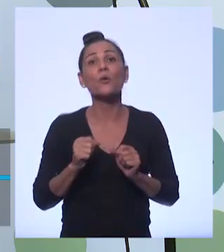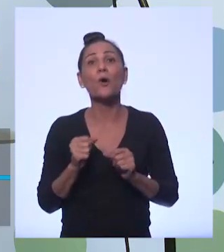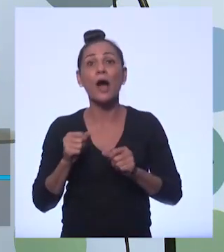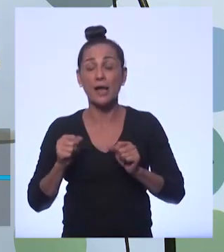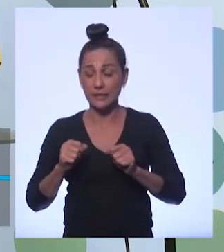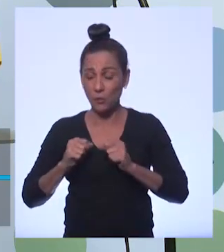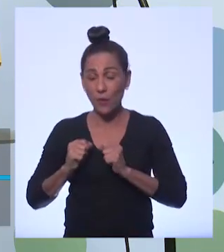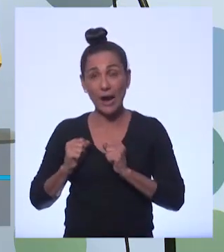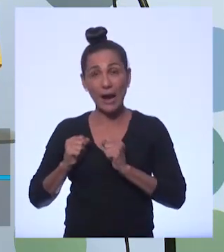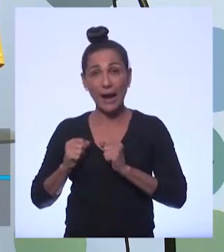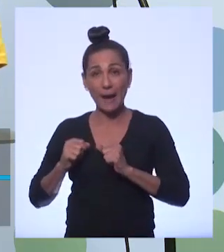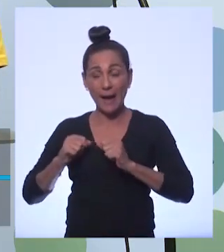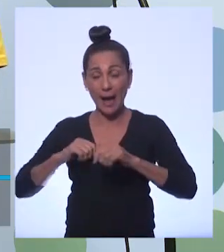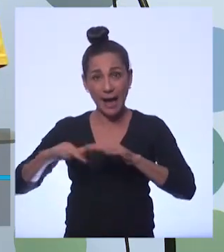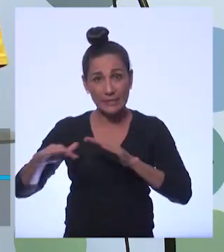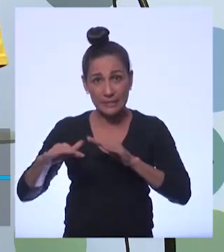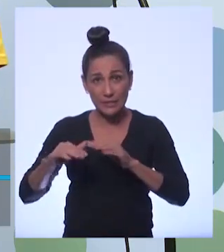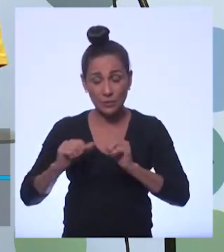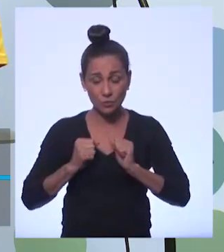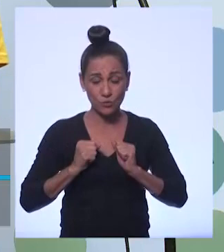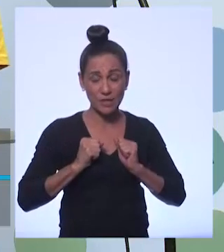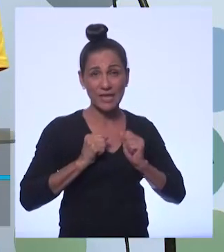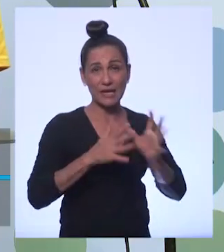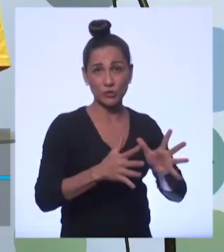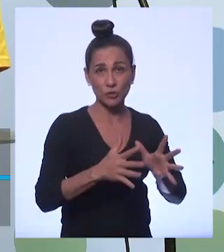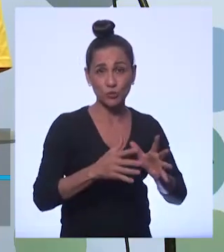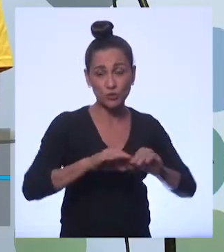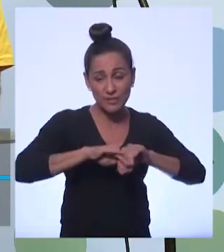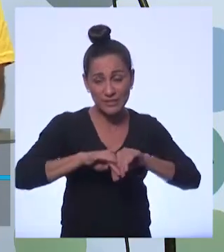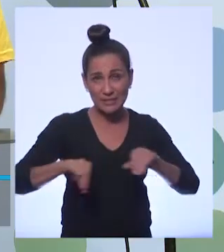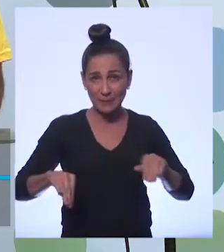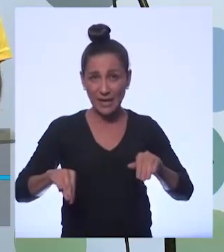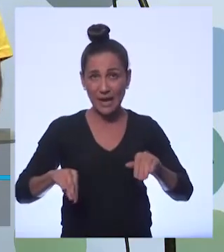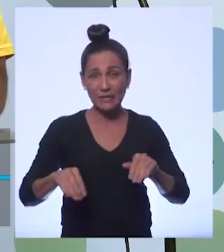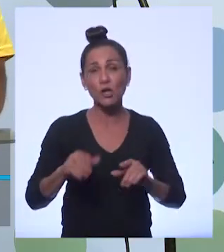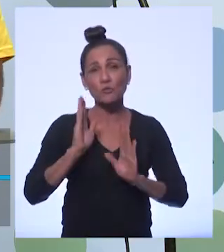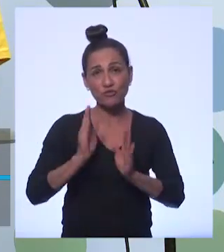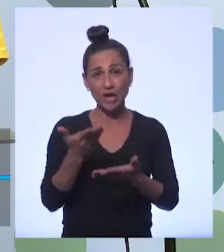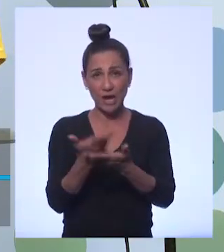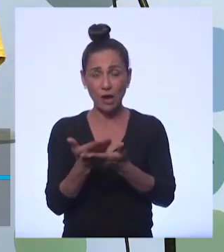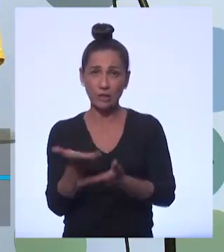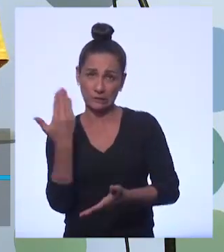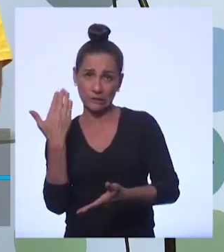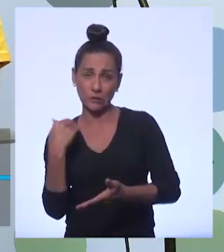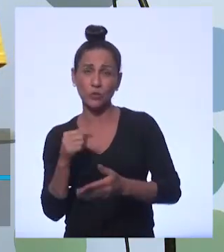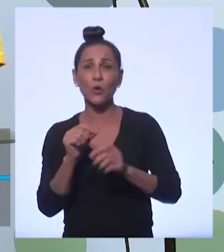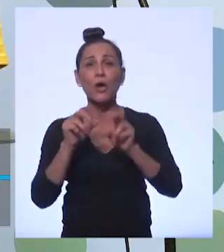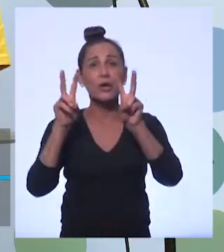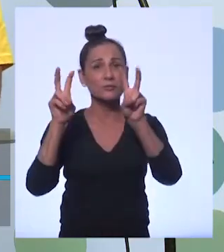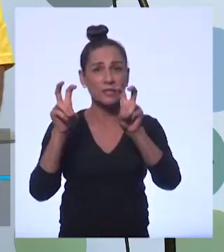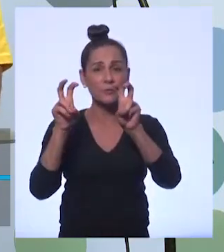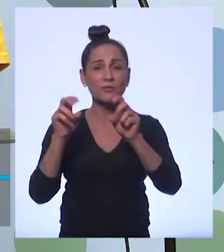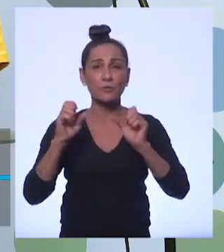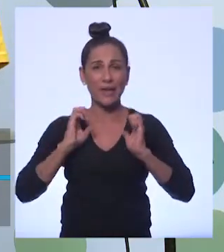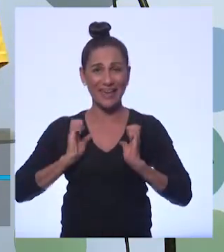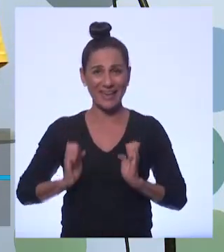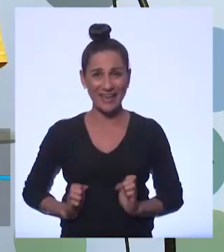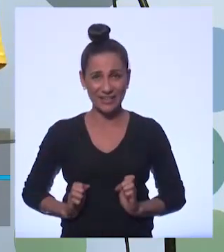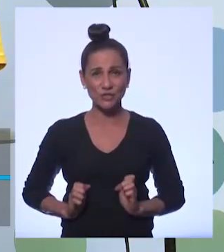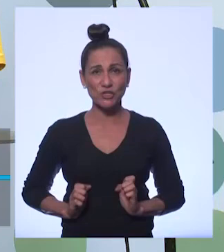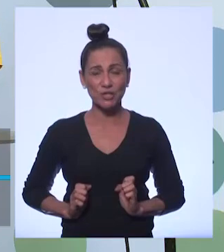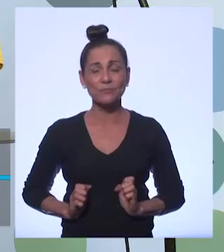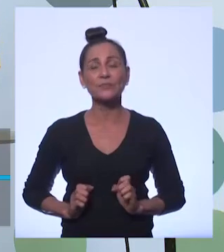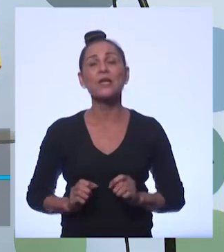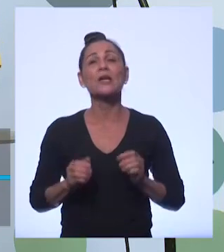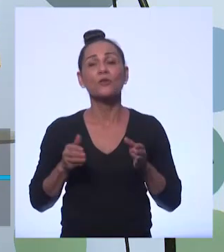e a ação de modo separado. Já, como eu falei em outra aula, eu falei sobre ética, o tema ética, e